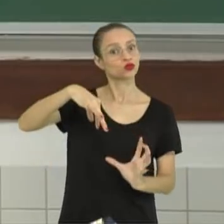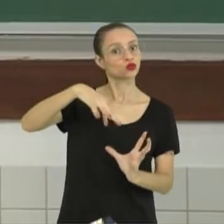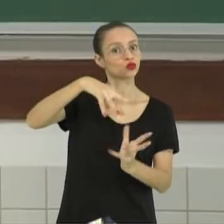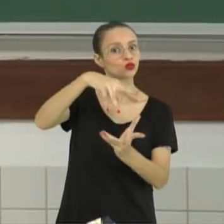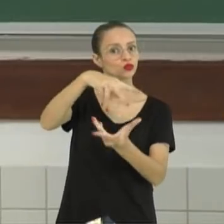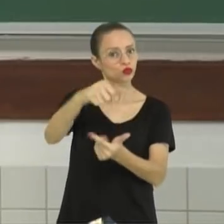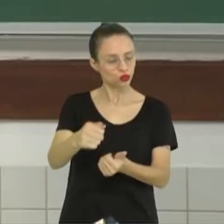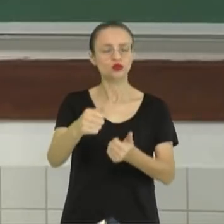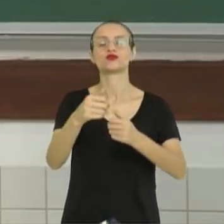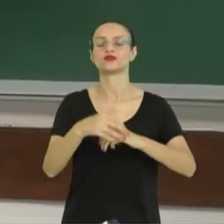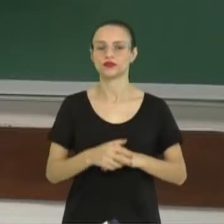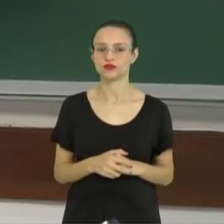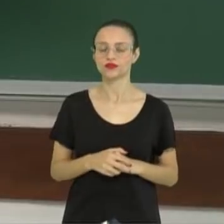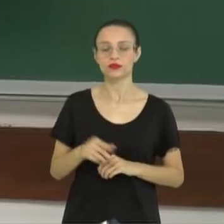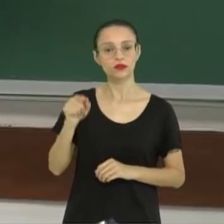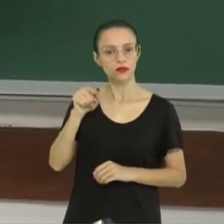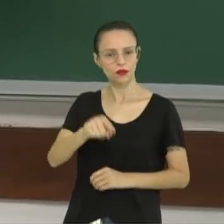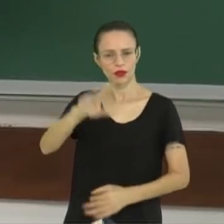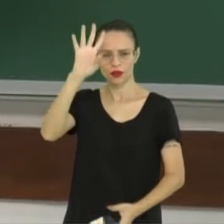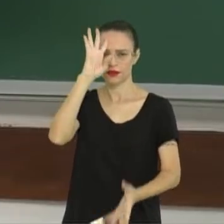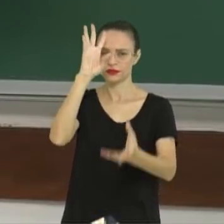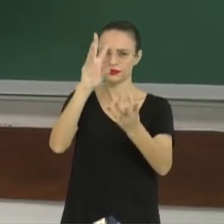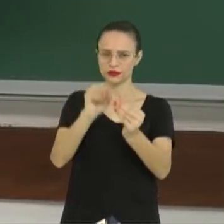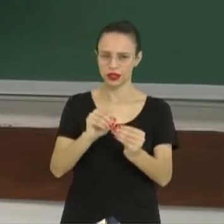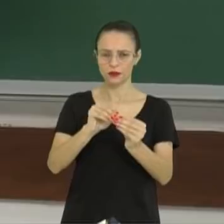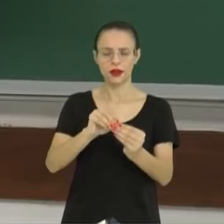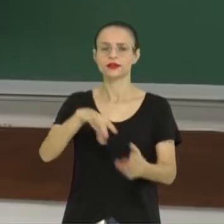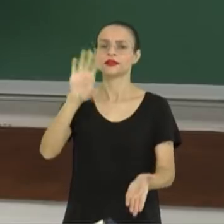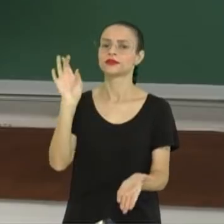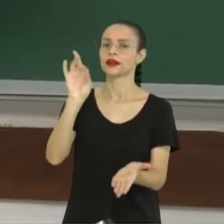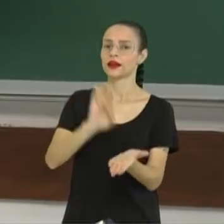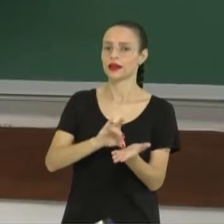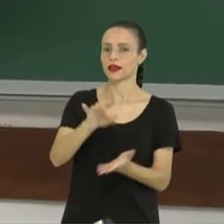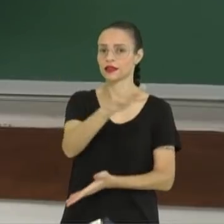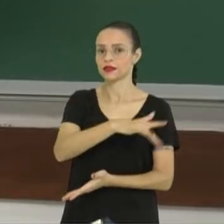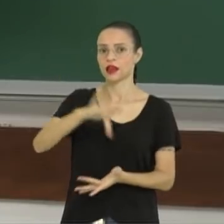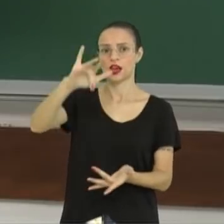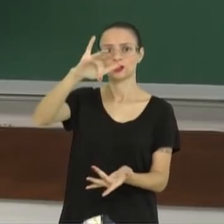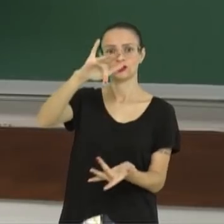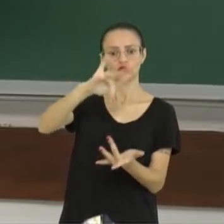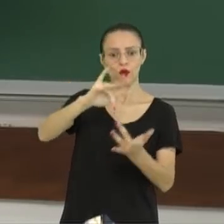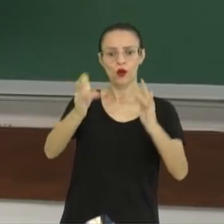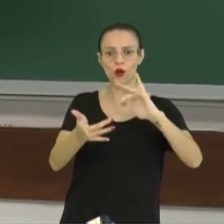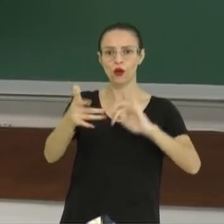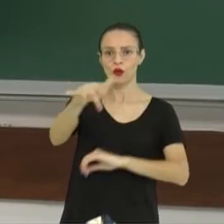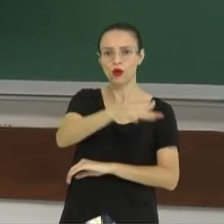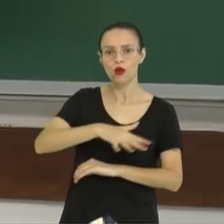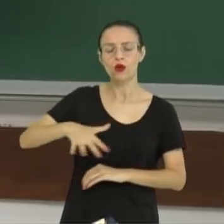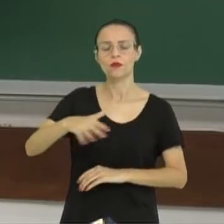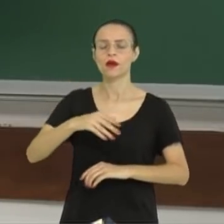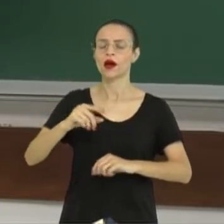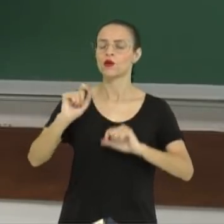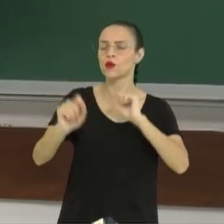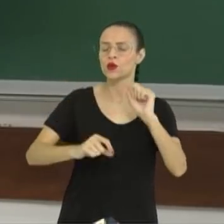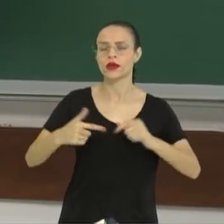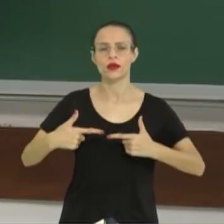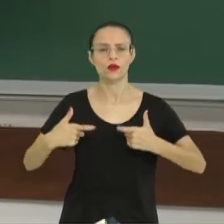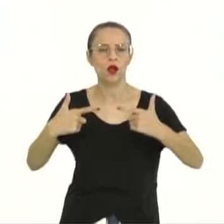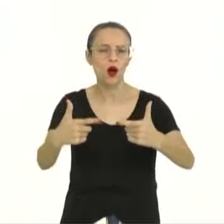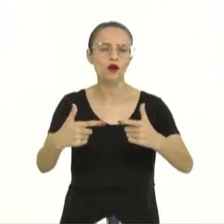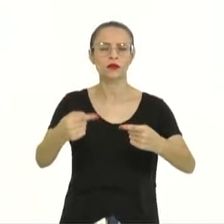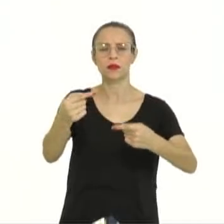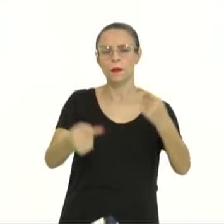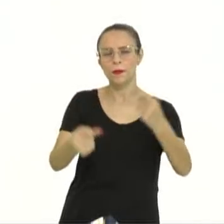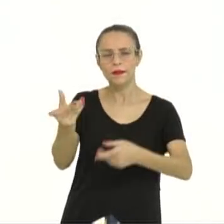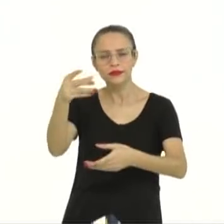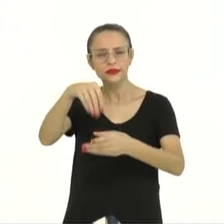exemplo. Né? Ela interpreta essa realidade global, essa é a função da geopolítica, envolve o estudo de guerras, conflitos internos,